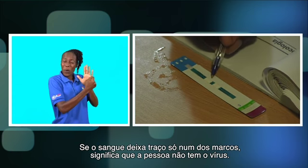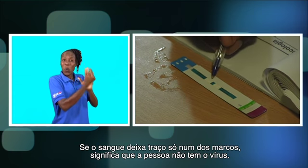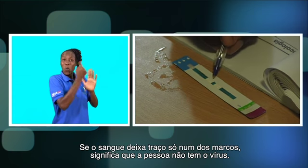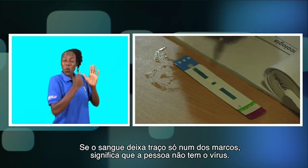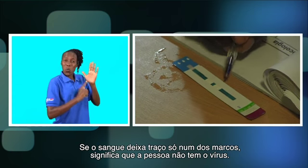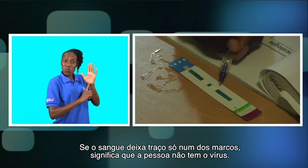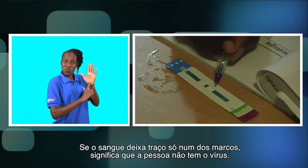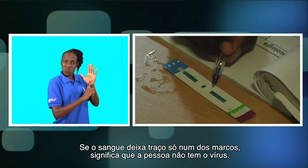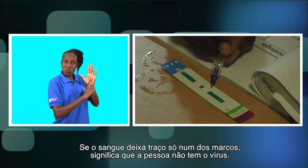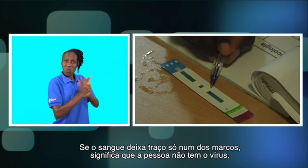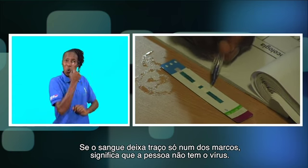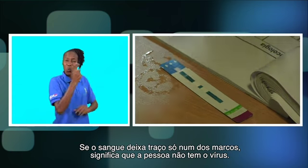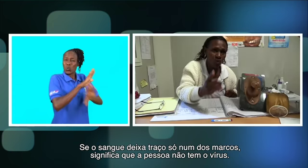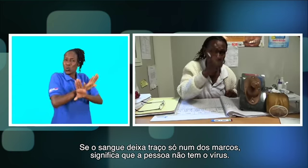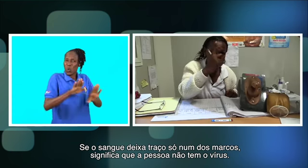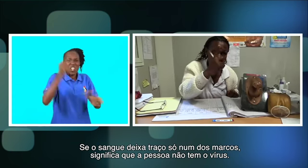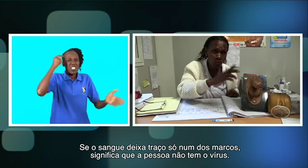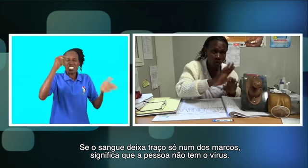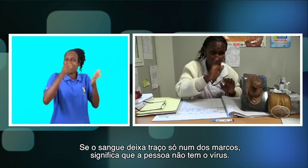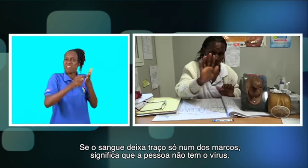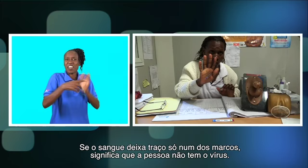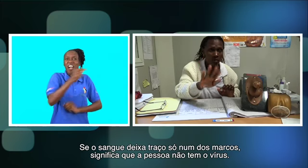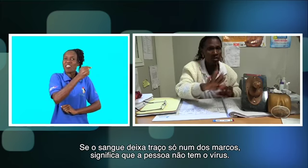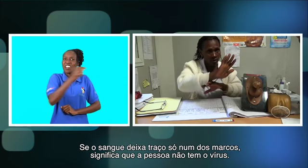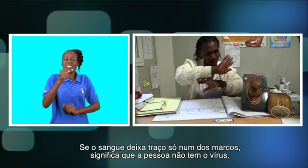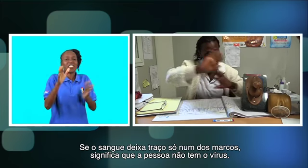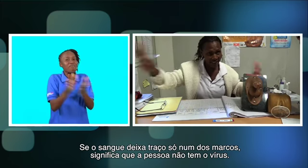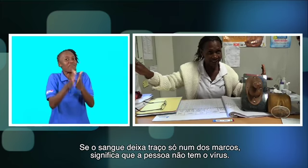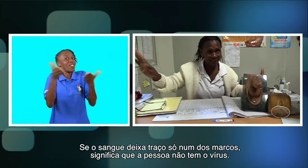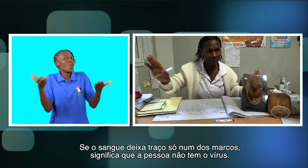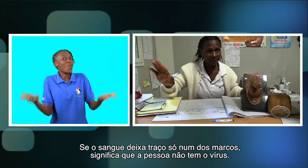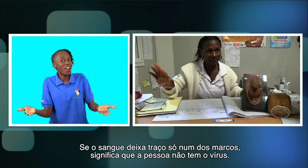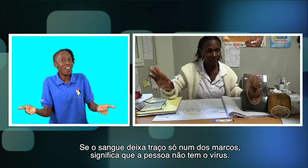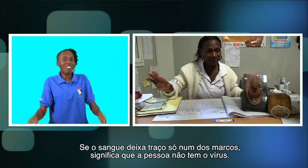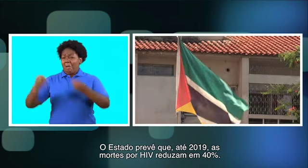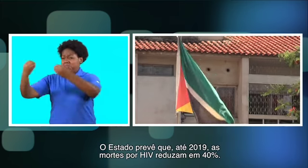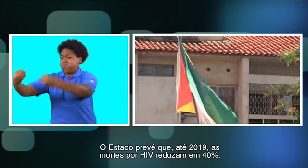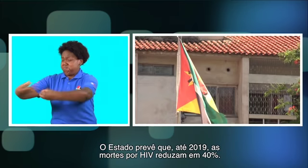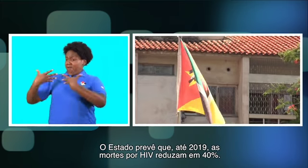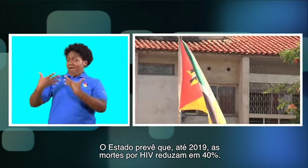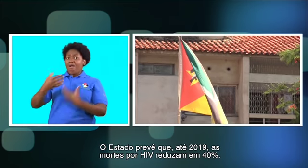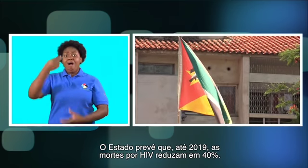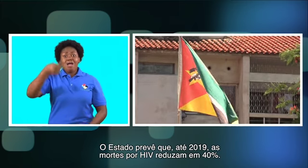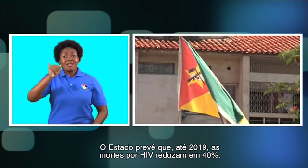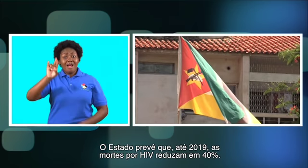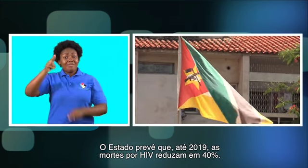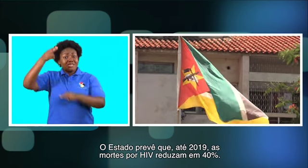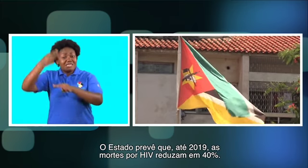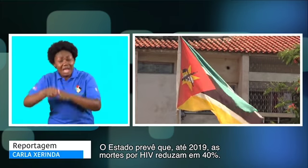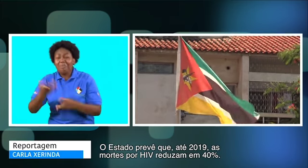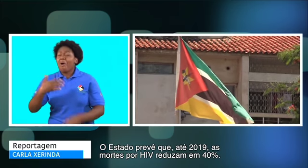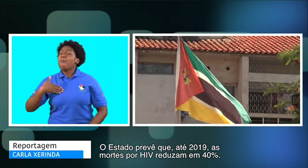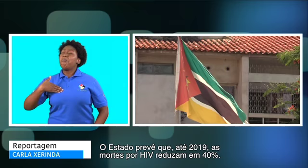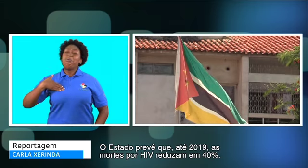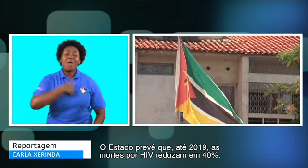aqui não deixa traço, só deixa traço, um, só, não tem nada. O Estado prevê